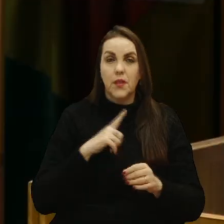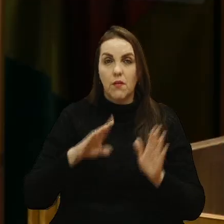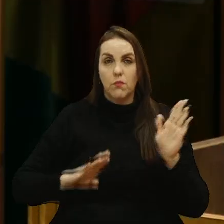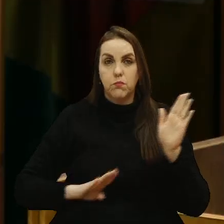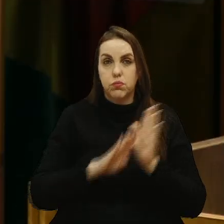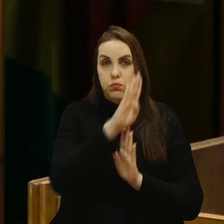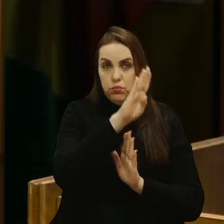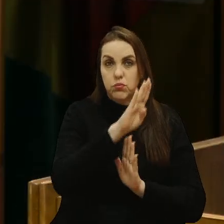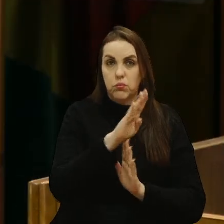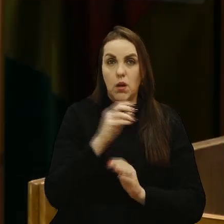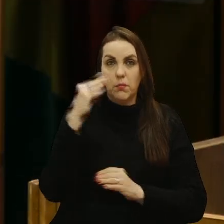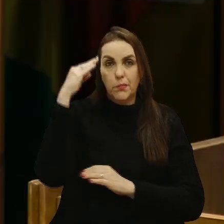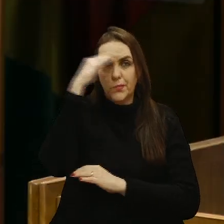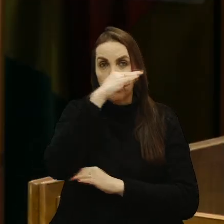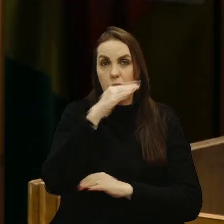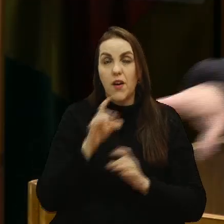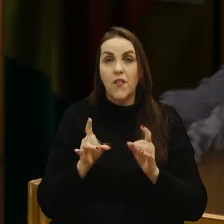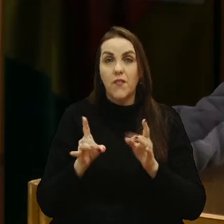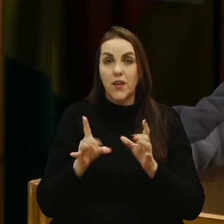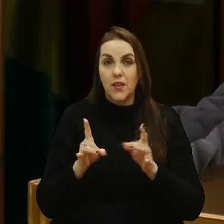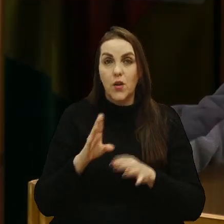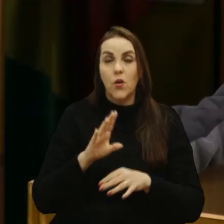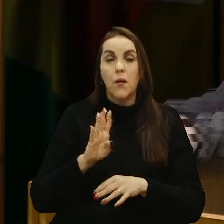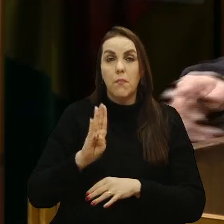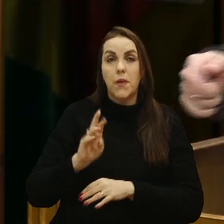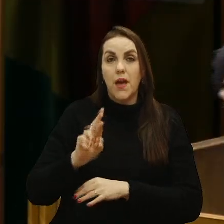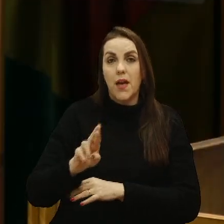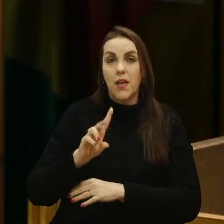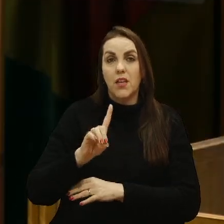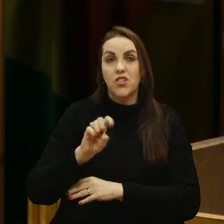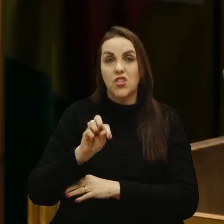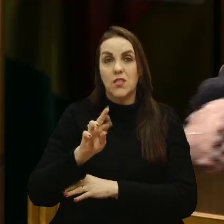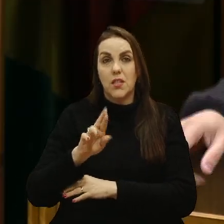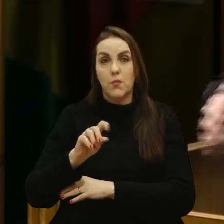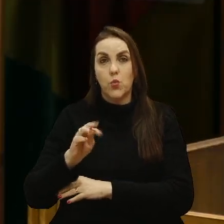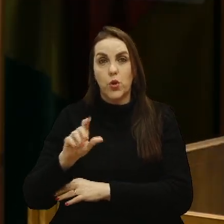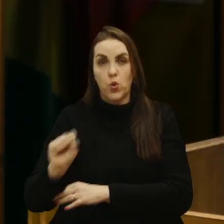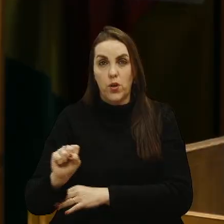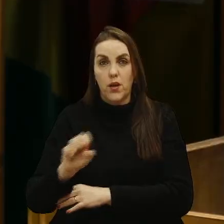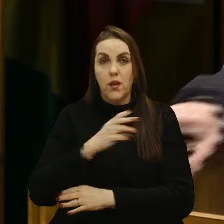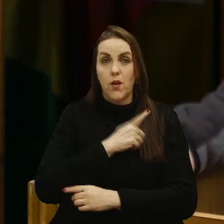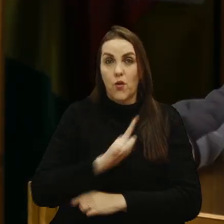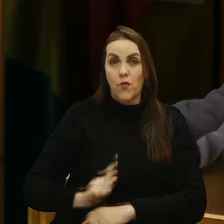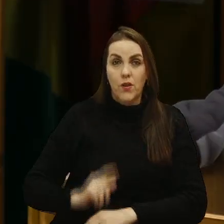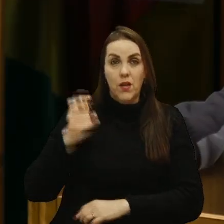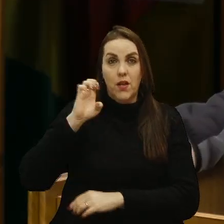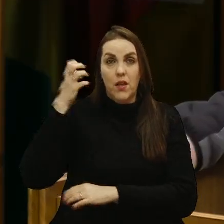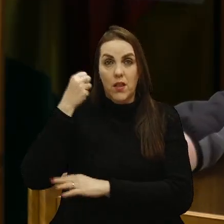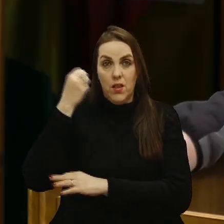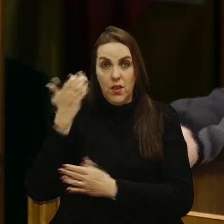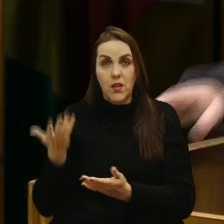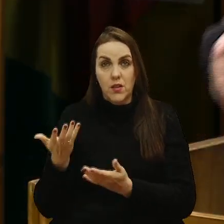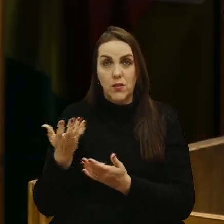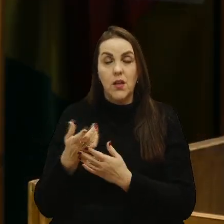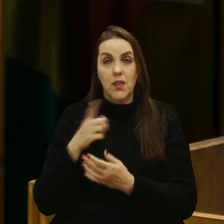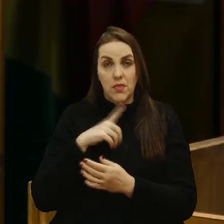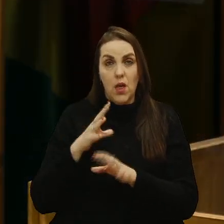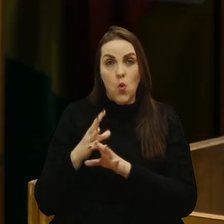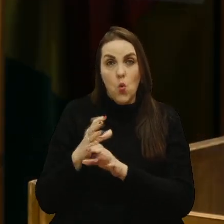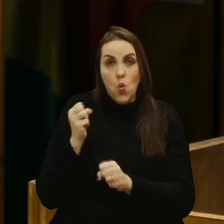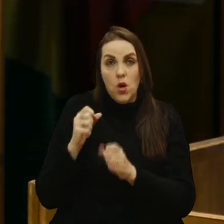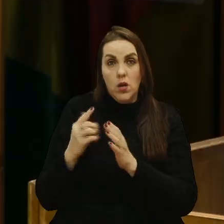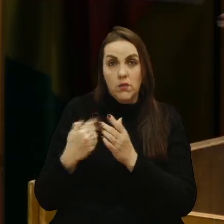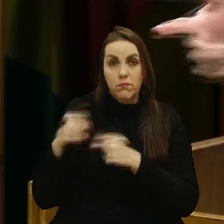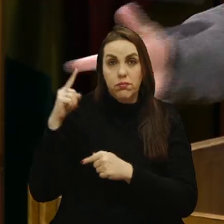ele acabou vendendo a BR Distribuidora. O Eduardo Leite tem superávit, e eu e o senhor fazemos oposição. Sabe por que ele tem superávit? Porque ele vendeu